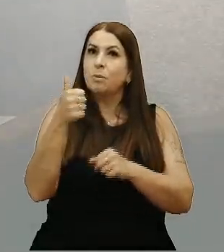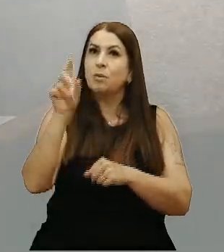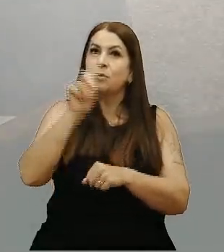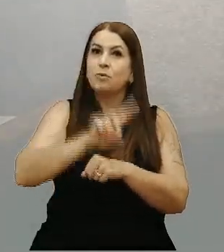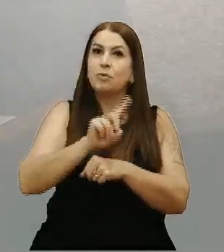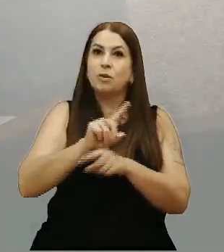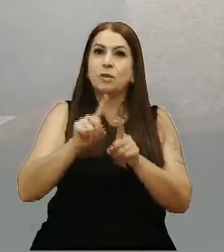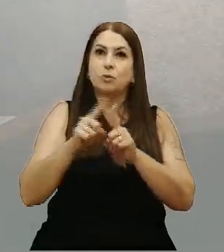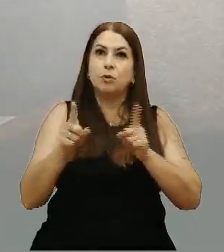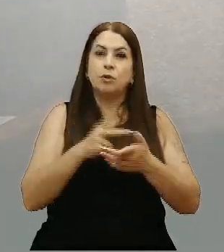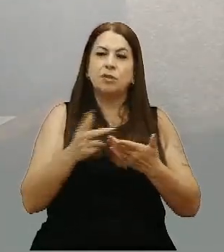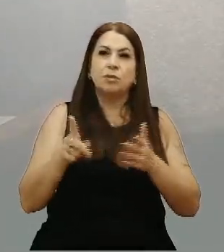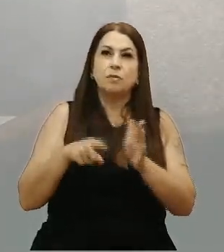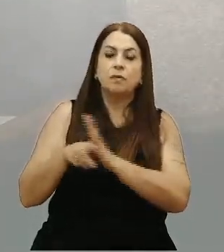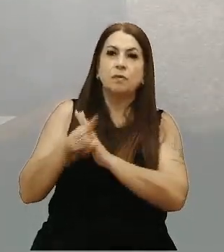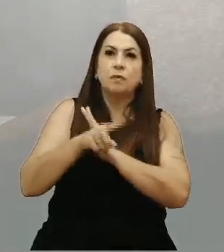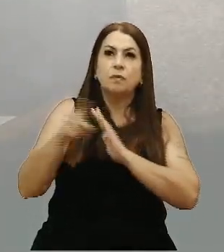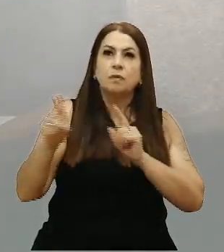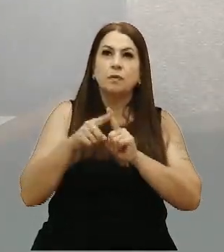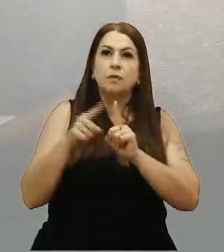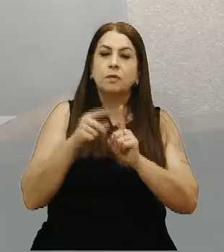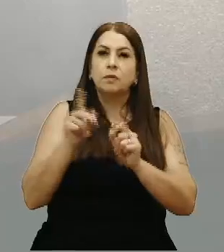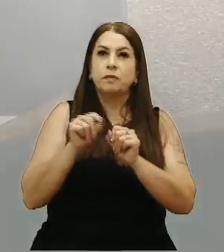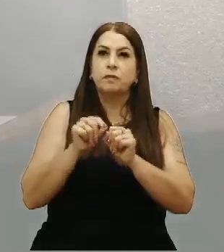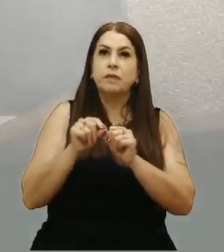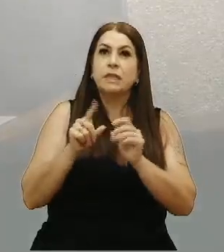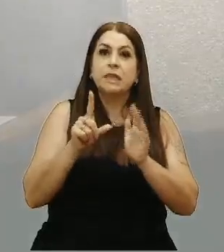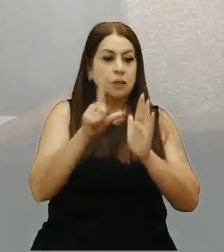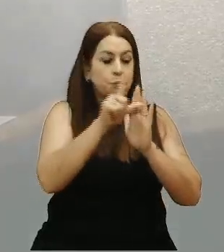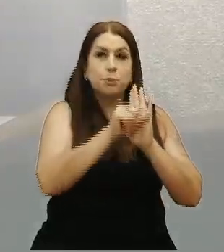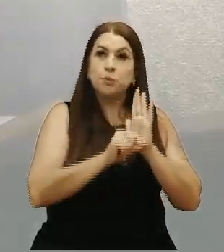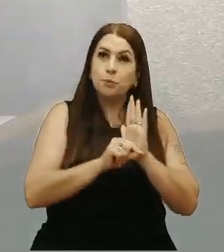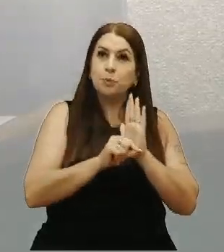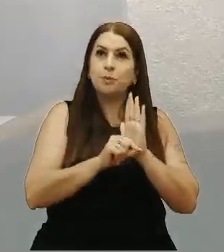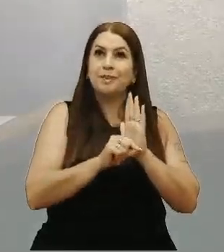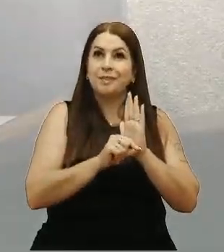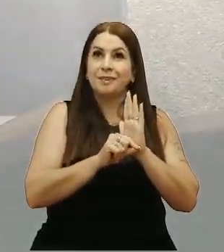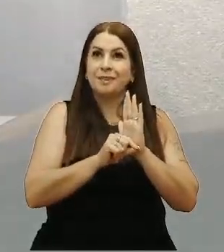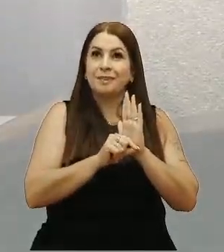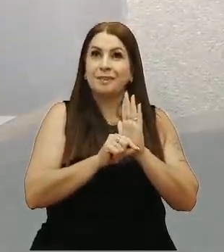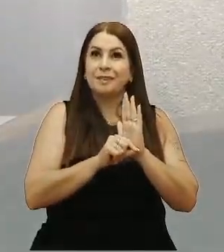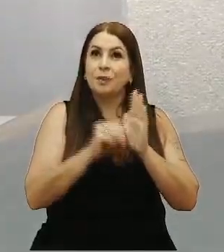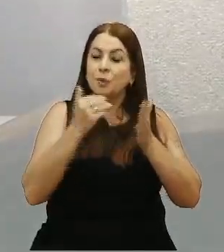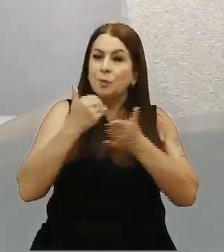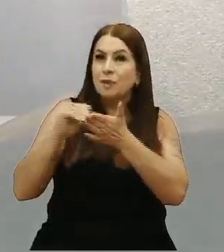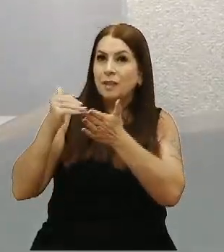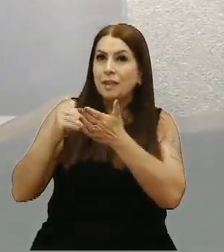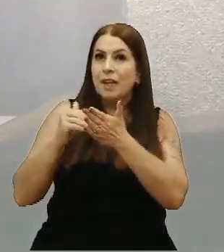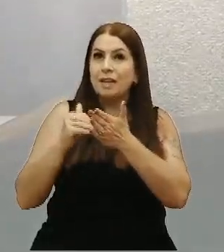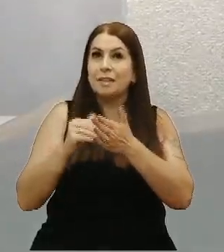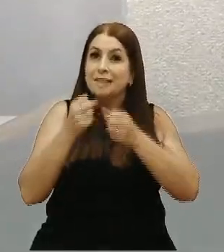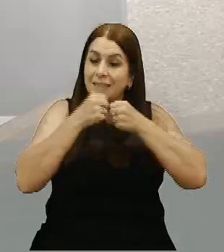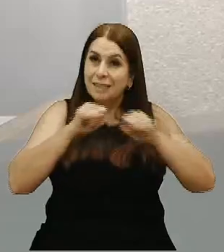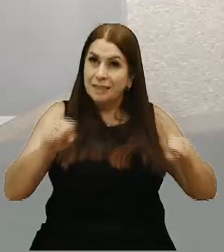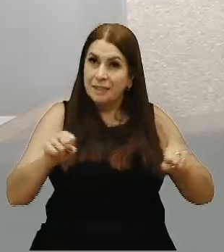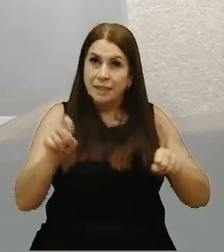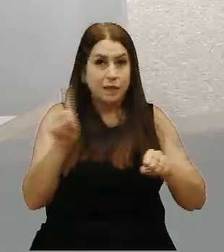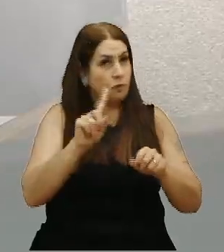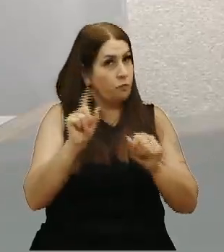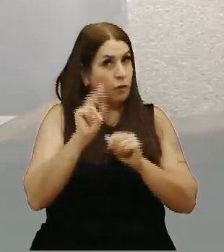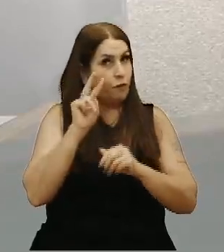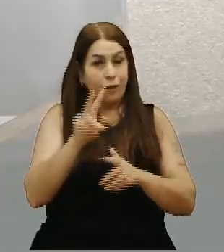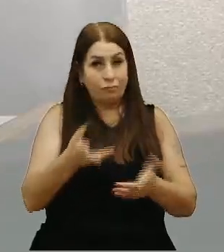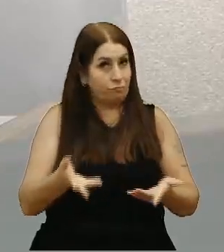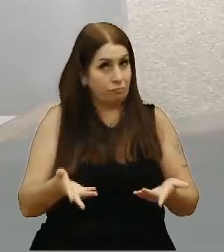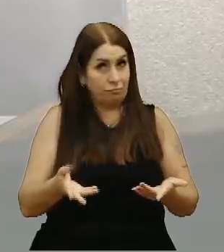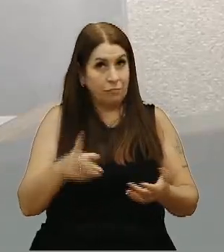foi perguntado para ele o que ele faria e ele faria a diminuição dos secretários e das secretarias. Não foi isso que a gente viu